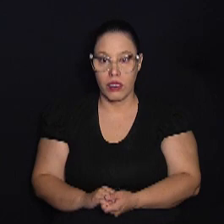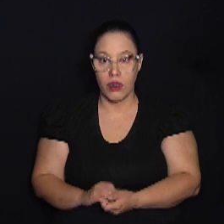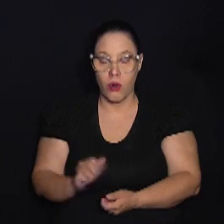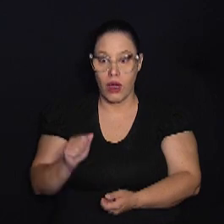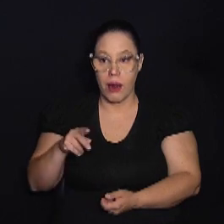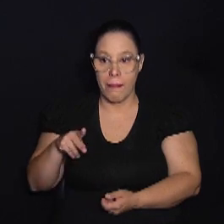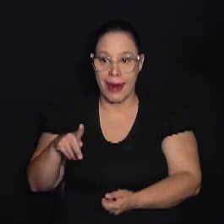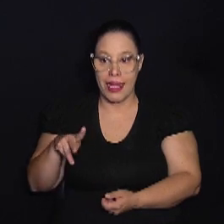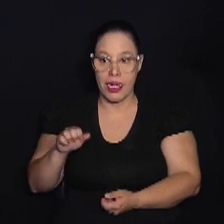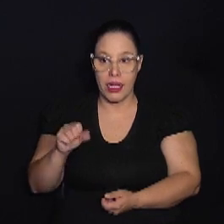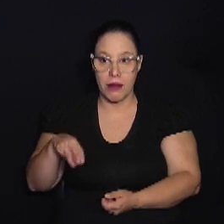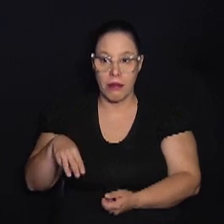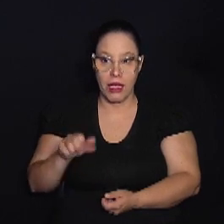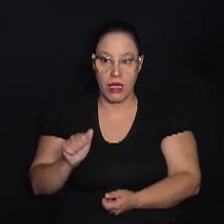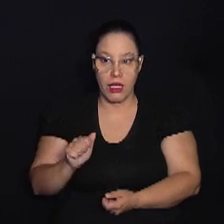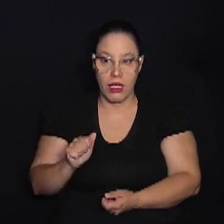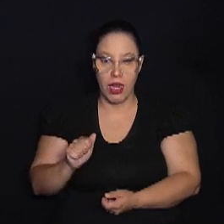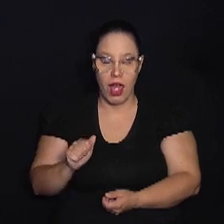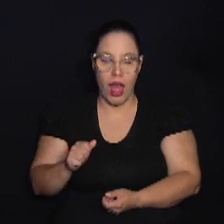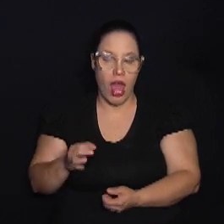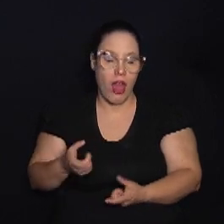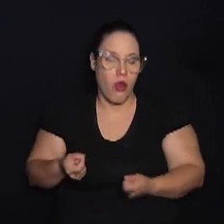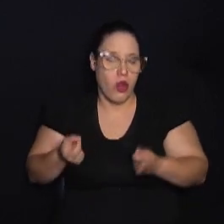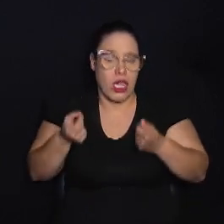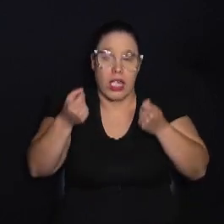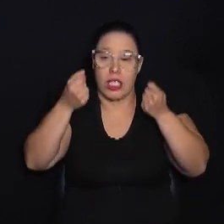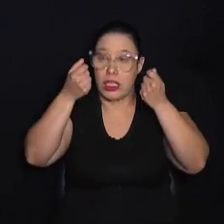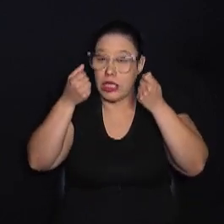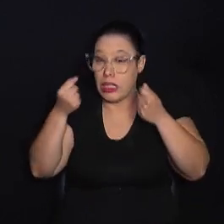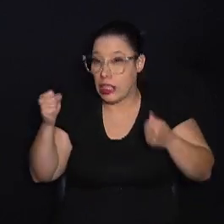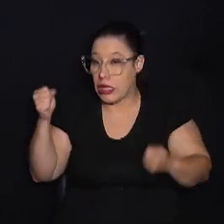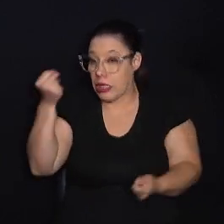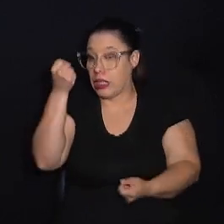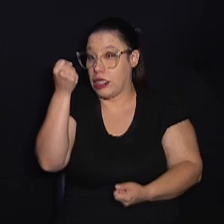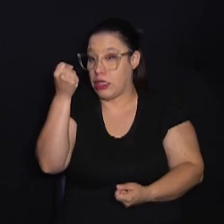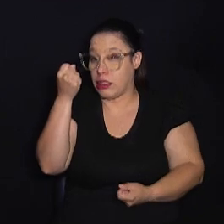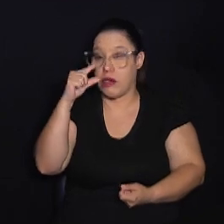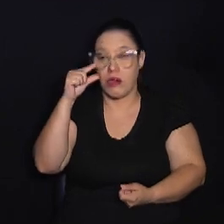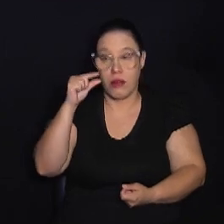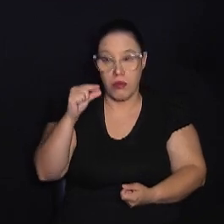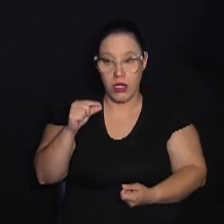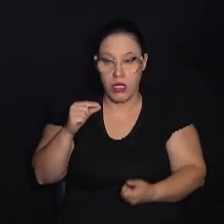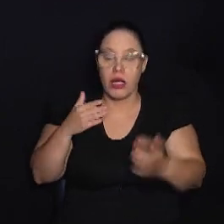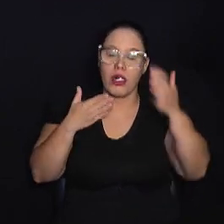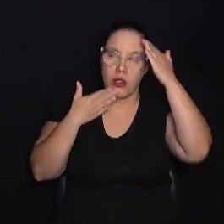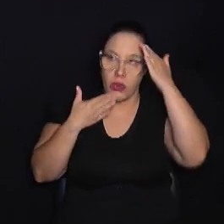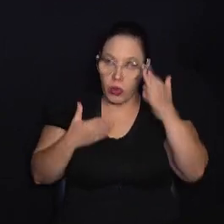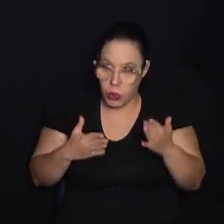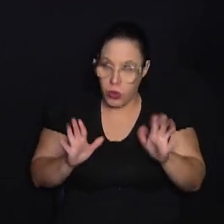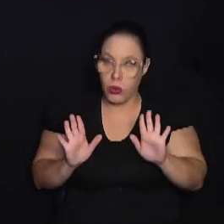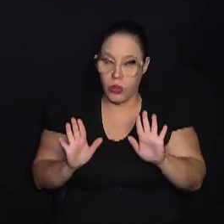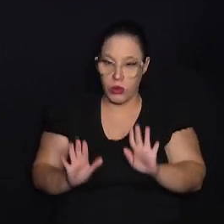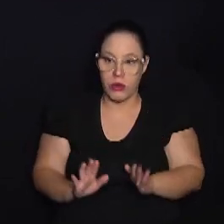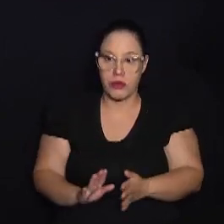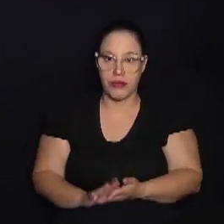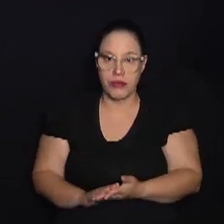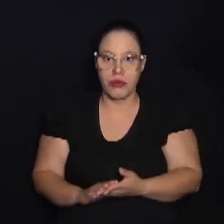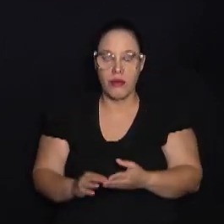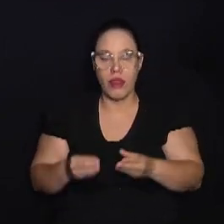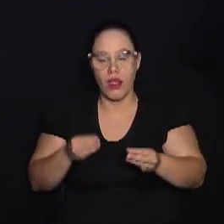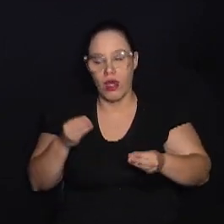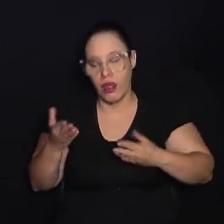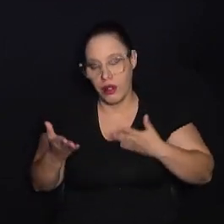um comportamento extremamente agressivo. E a gente tem visto cada vez menos, graças a Deus. Então, a rotina dos tumores de tireoide são